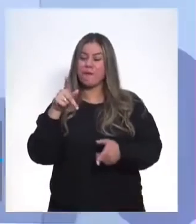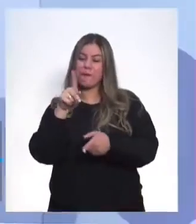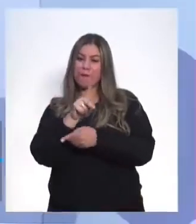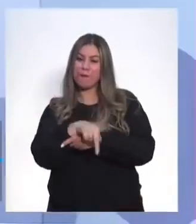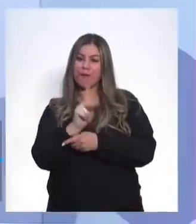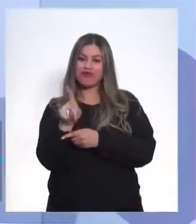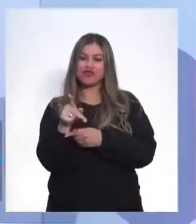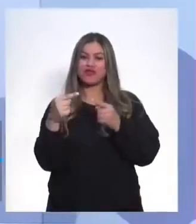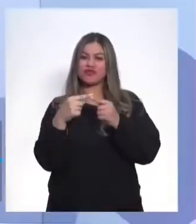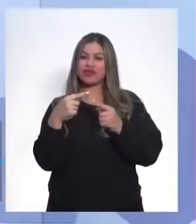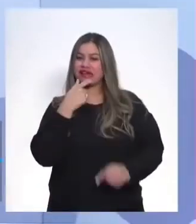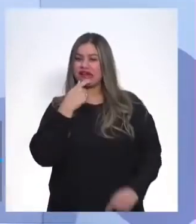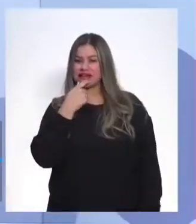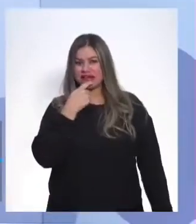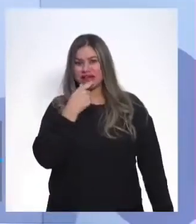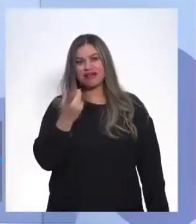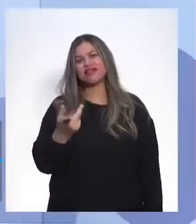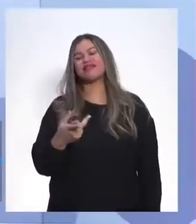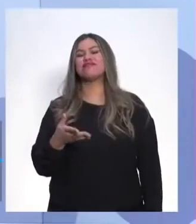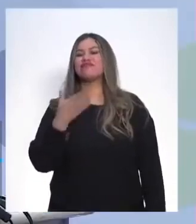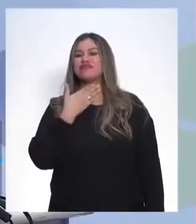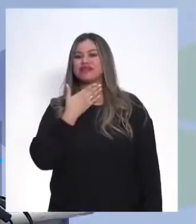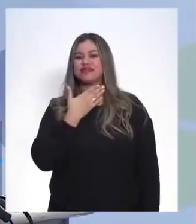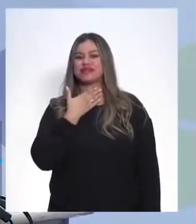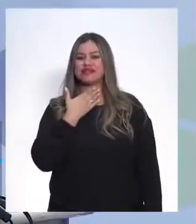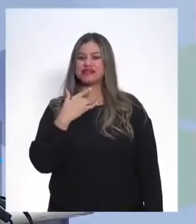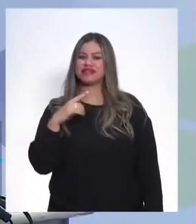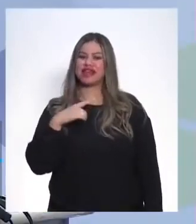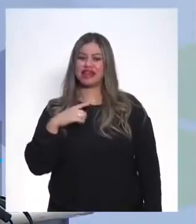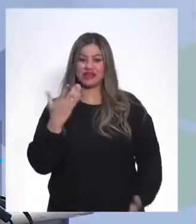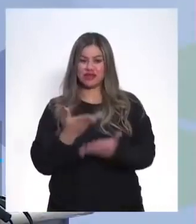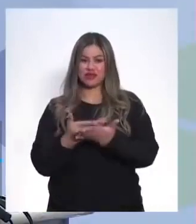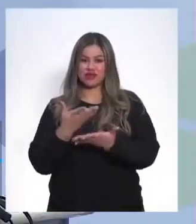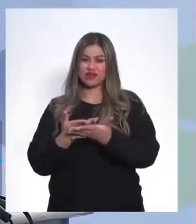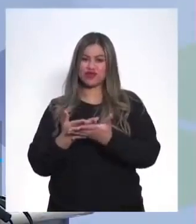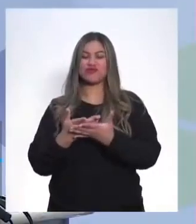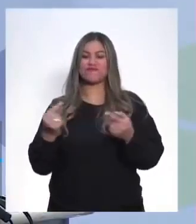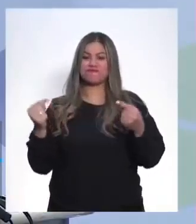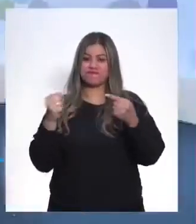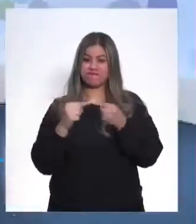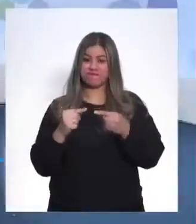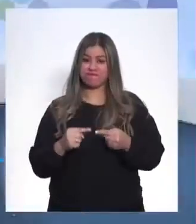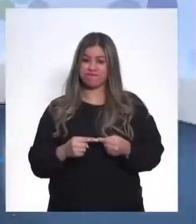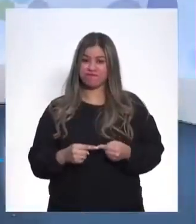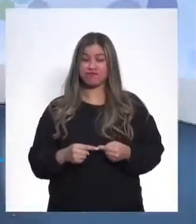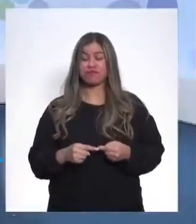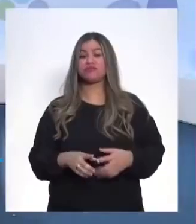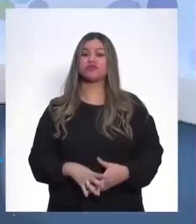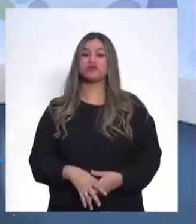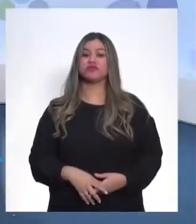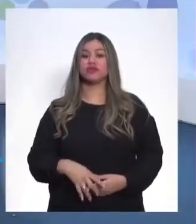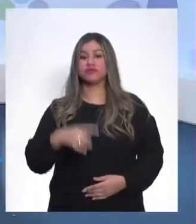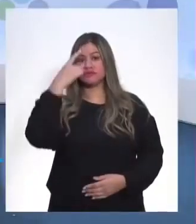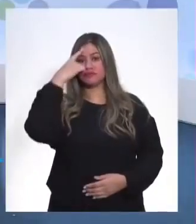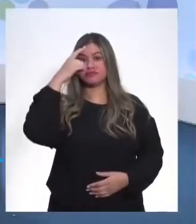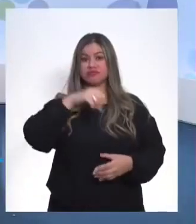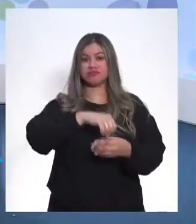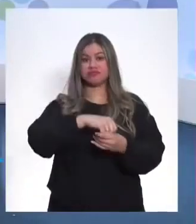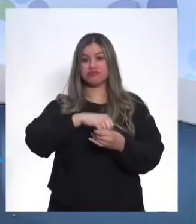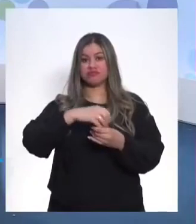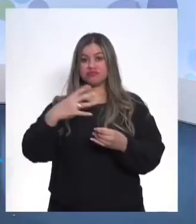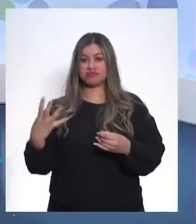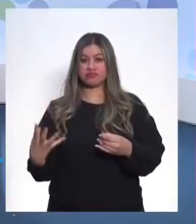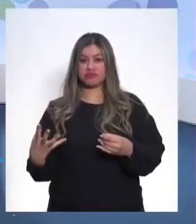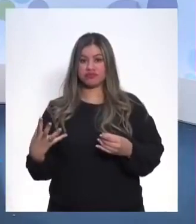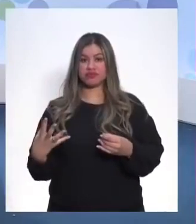dia, dia. Então vamos por aí hoje. Hoje nossa aula é por aí. Aí, seguinte, por dentro do conteúdo, para aqueles alunos aí